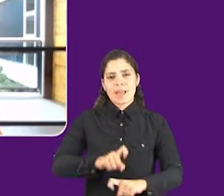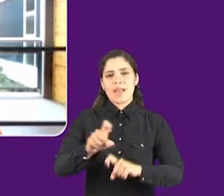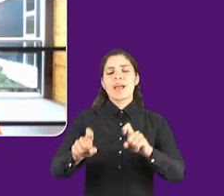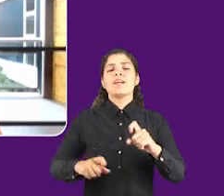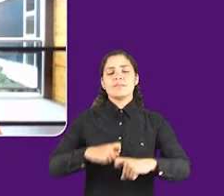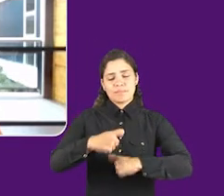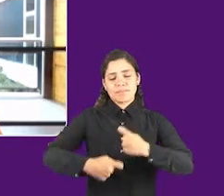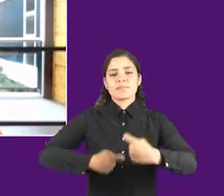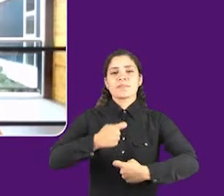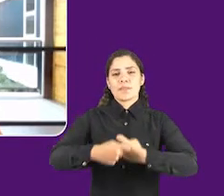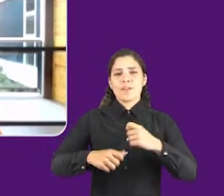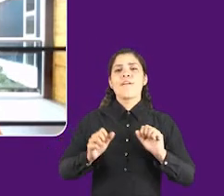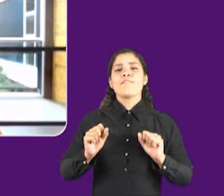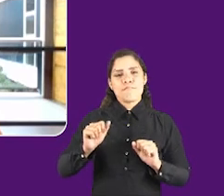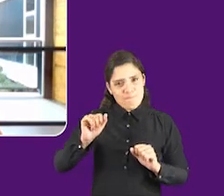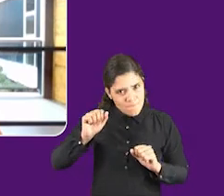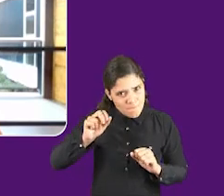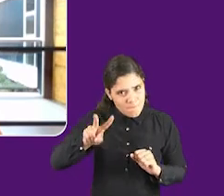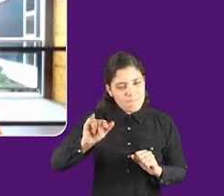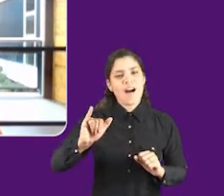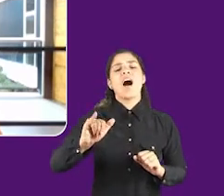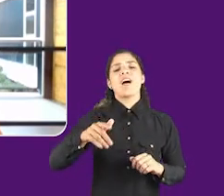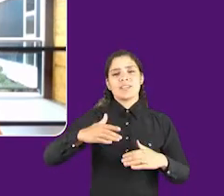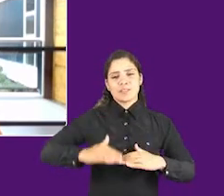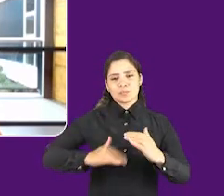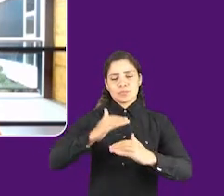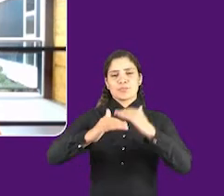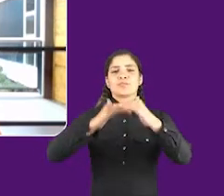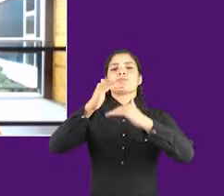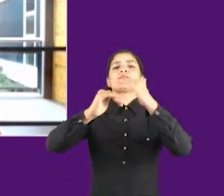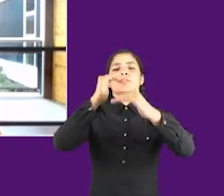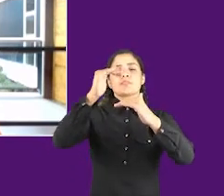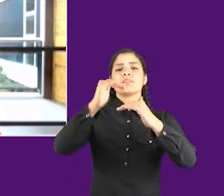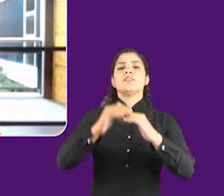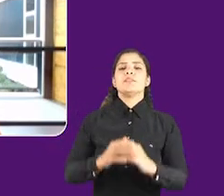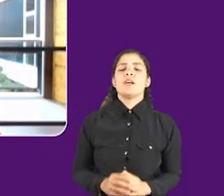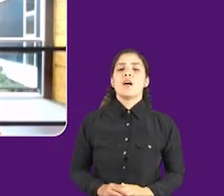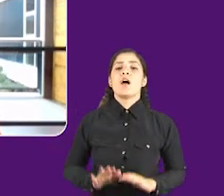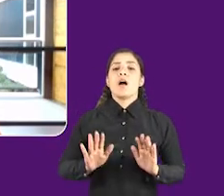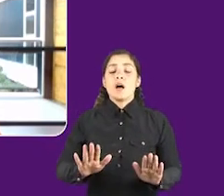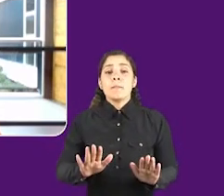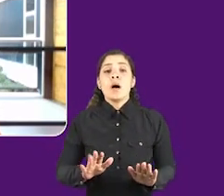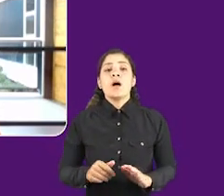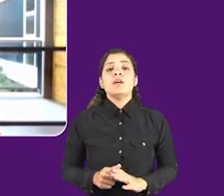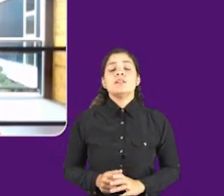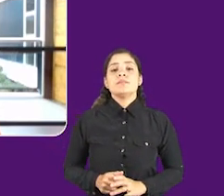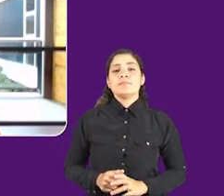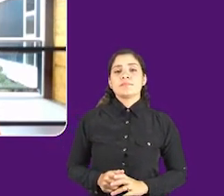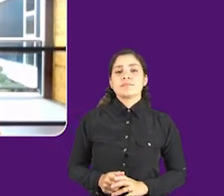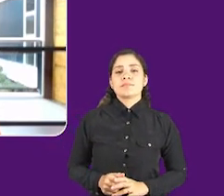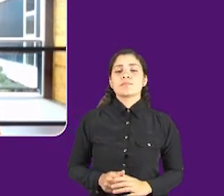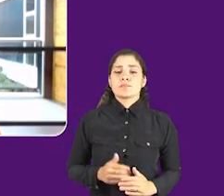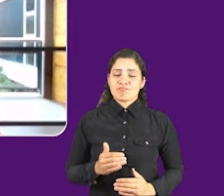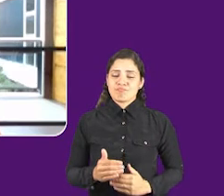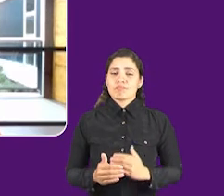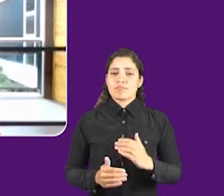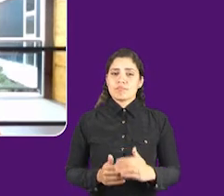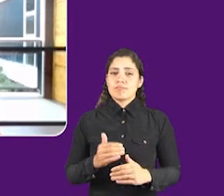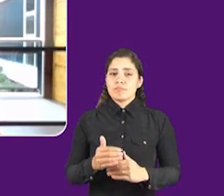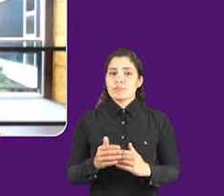mínimo duas vezes mais do que eu já a comissão agora 40 fio a